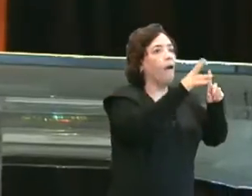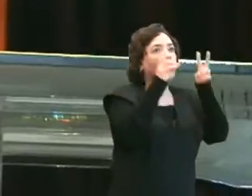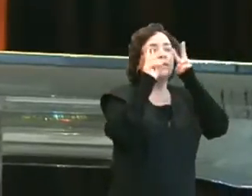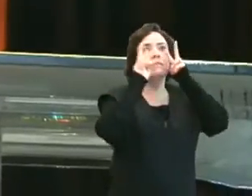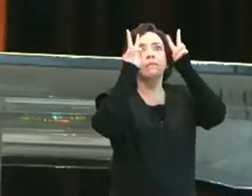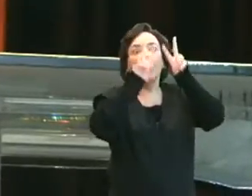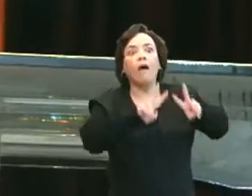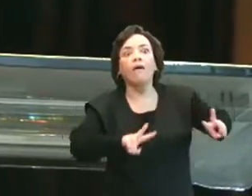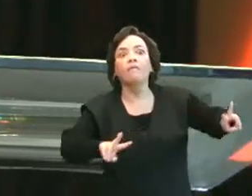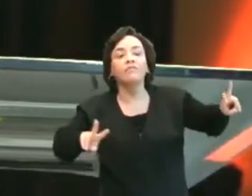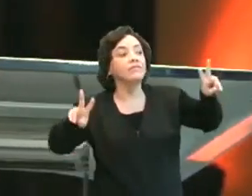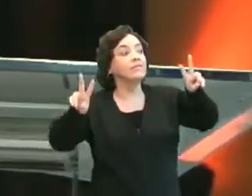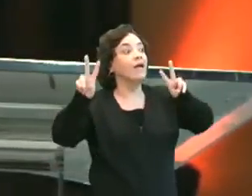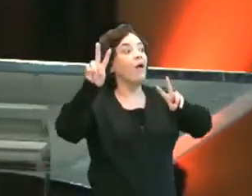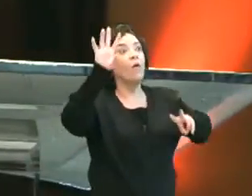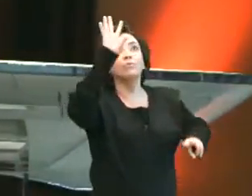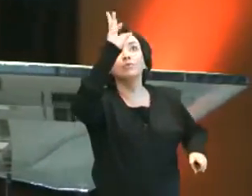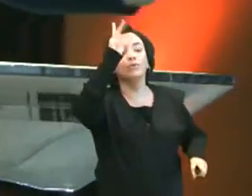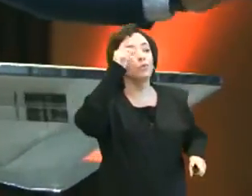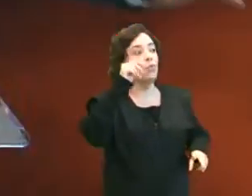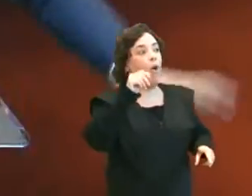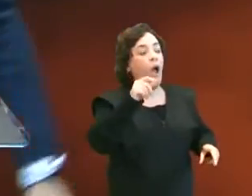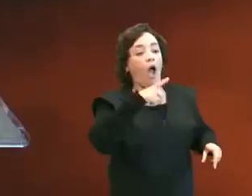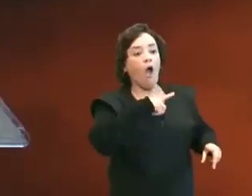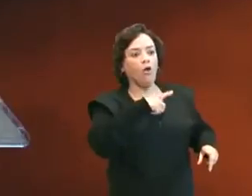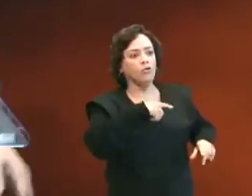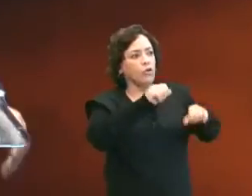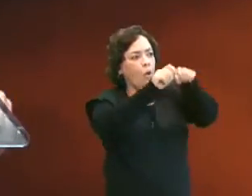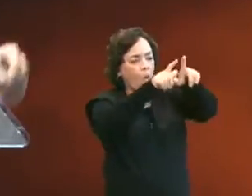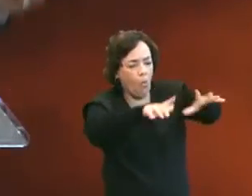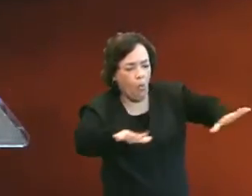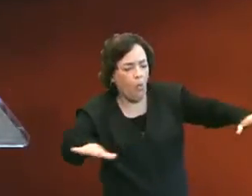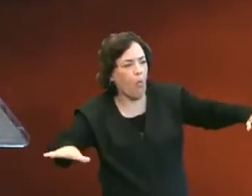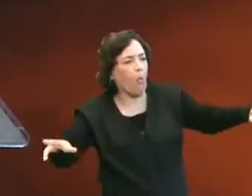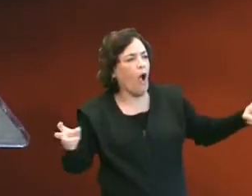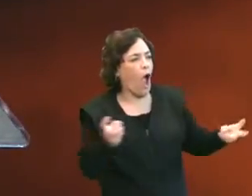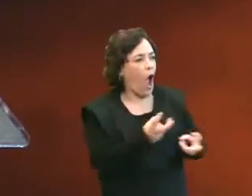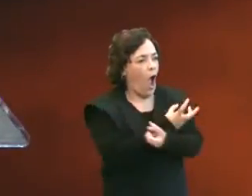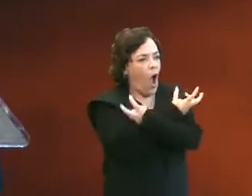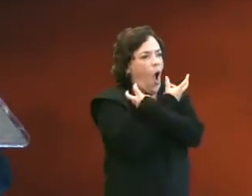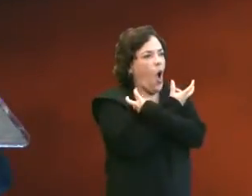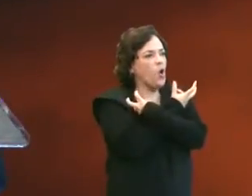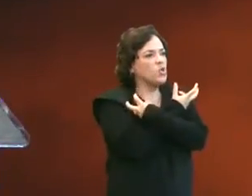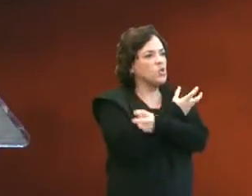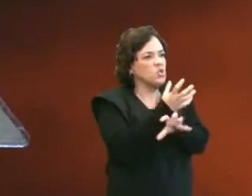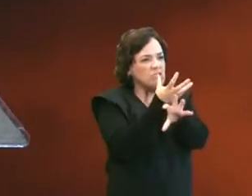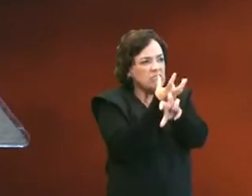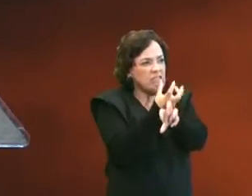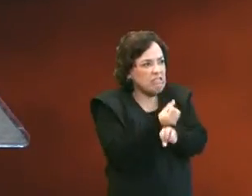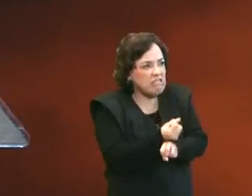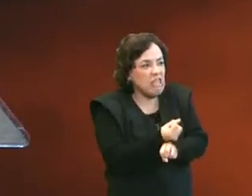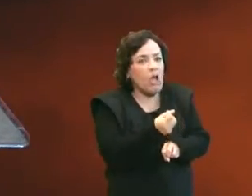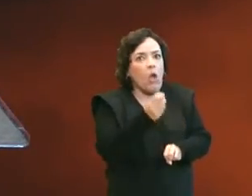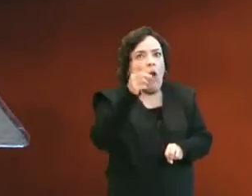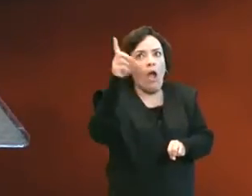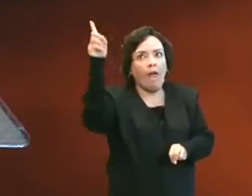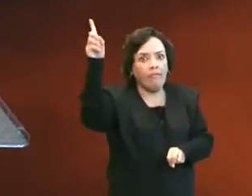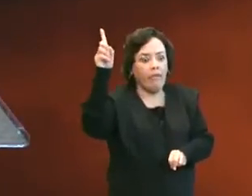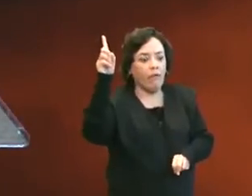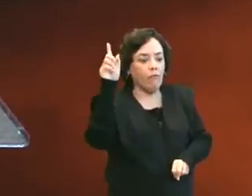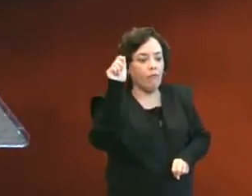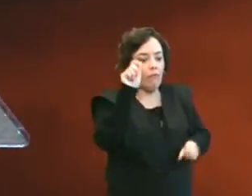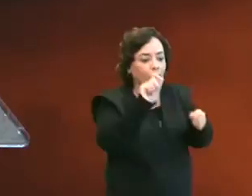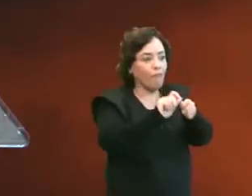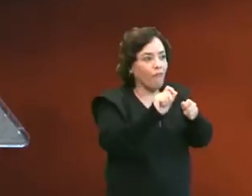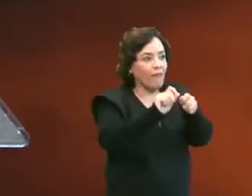vê e interage nessa visão, o vale dos ossos secos. E Deus lhe mostra que vai operar salvação,